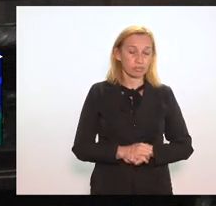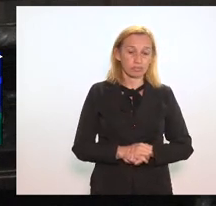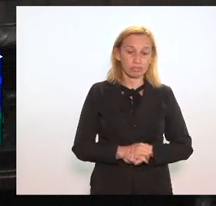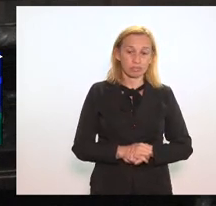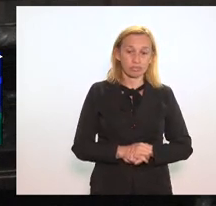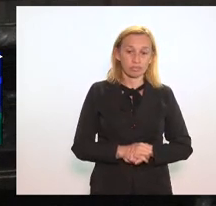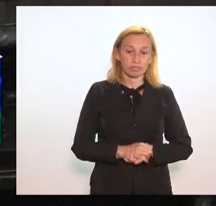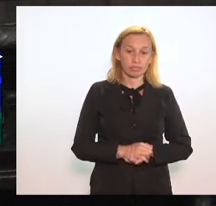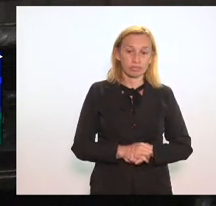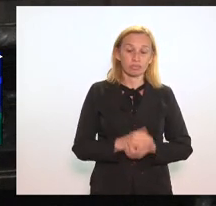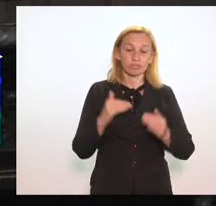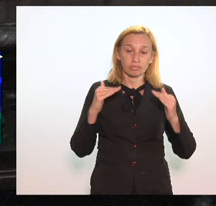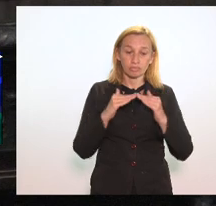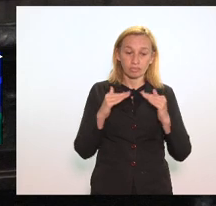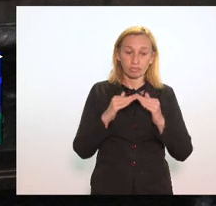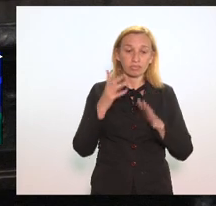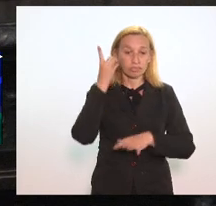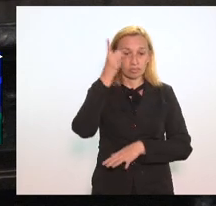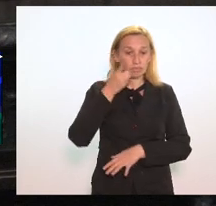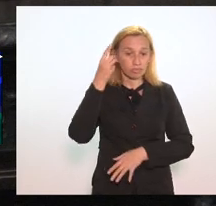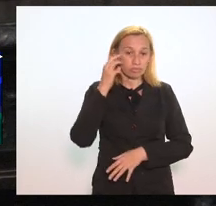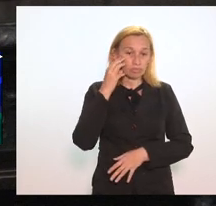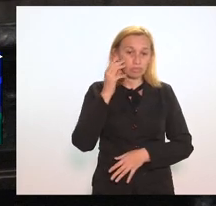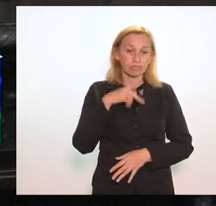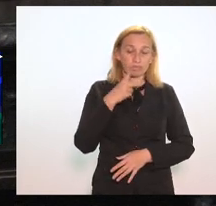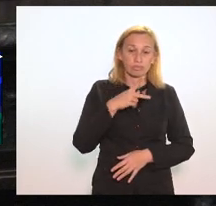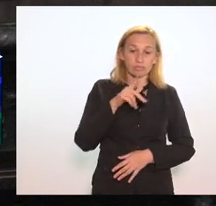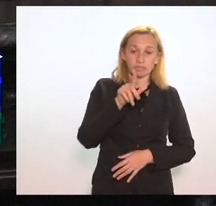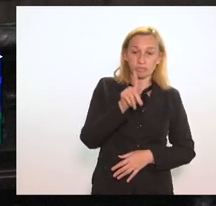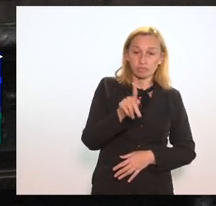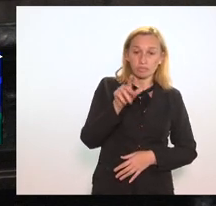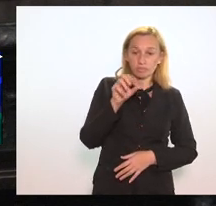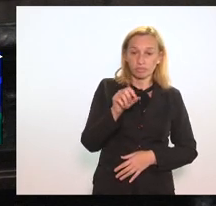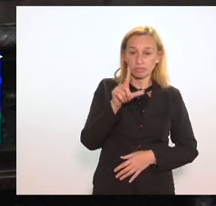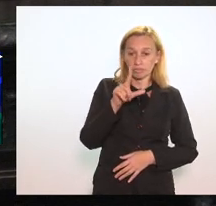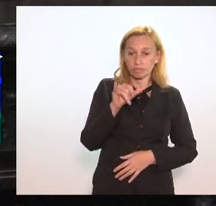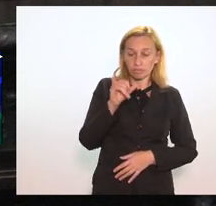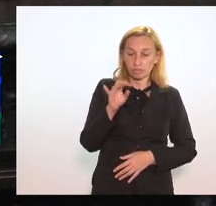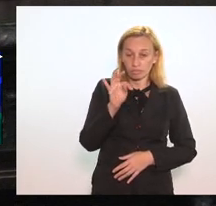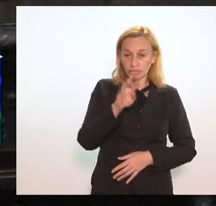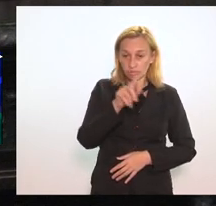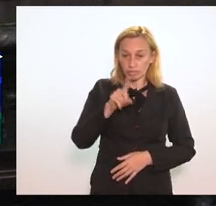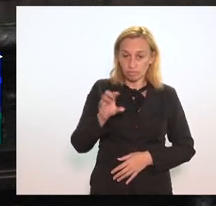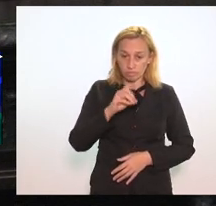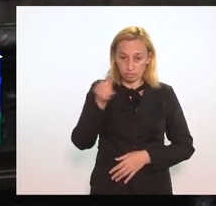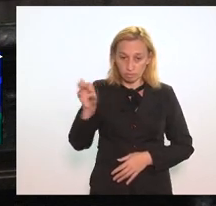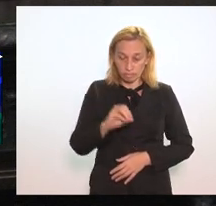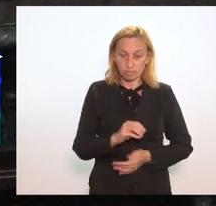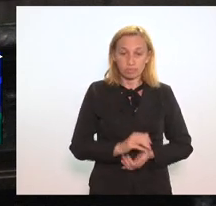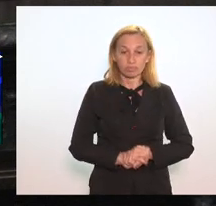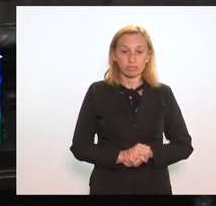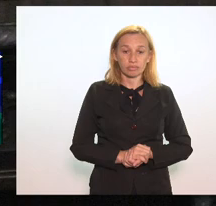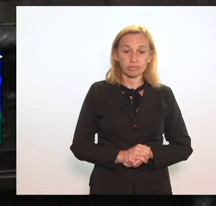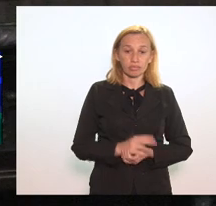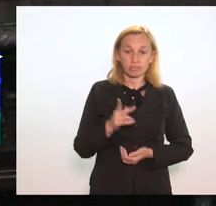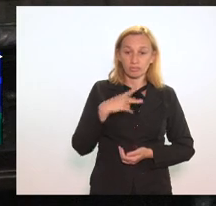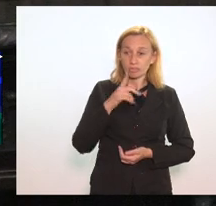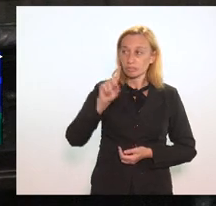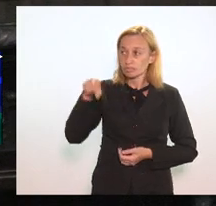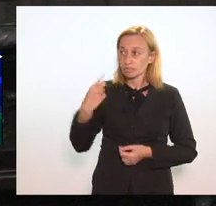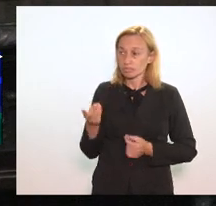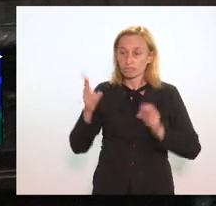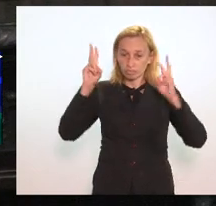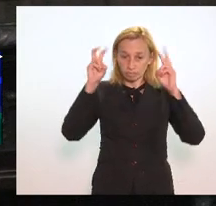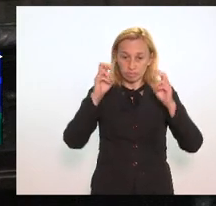o Google concordando com o deputado waldeck e falou da politização dessa poderia para trazer o outro termo